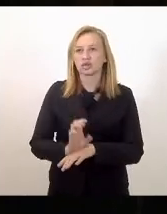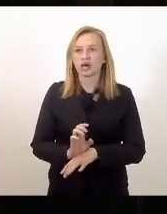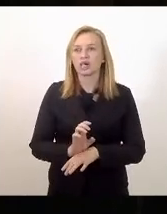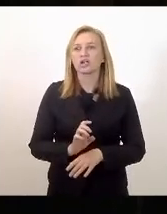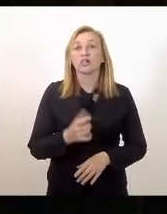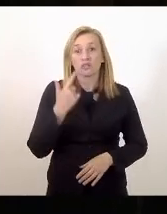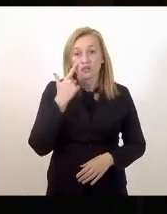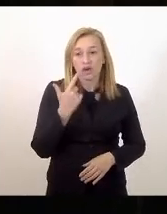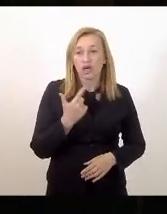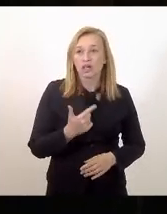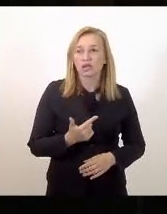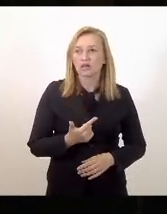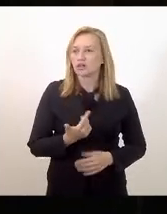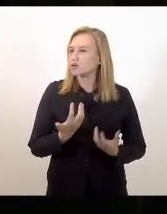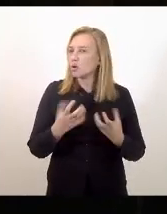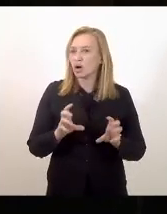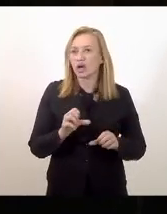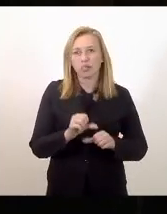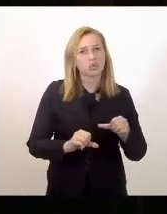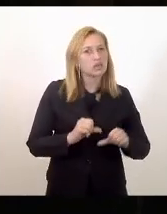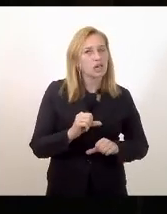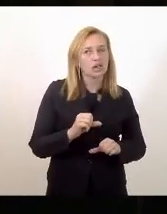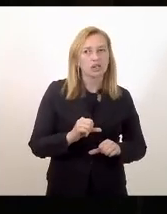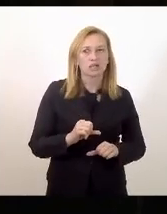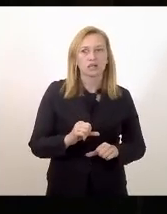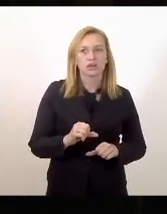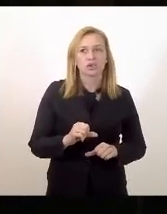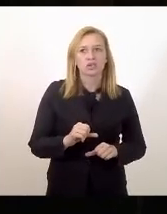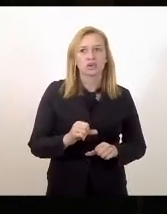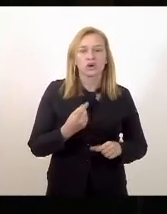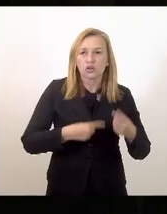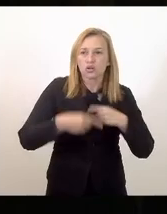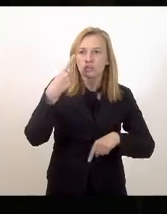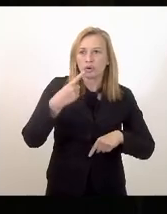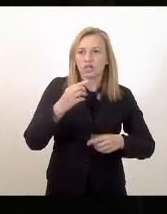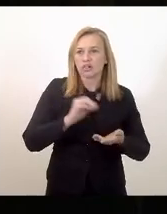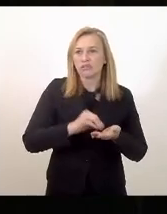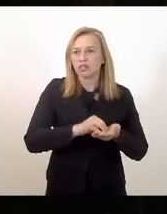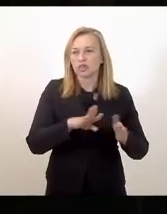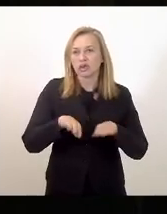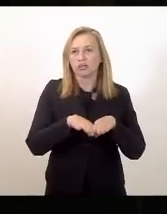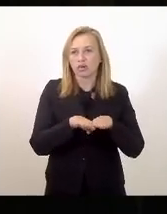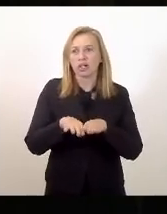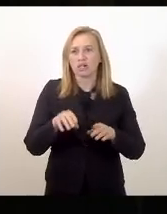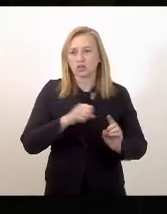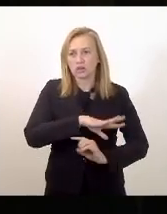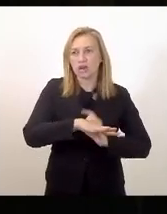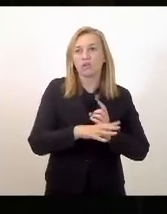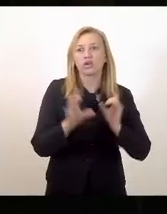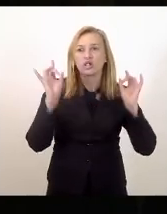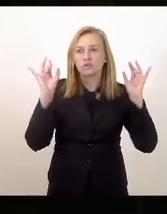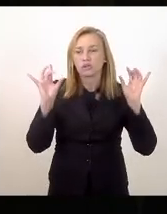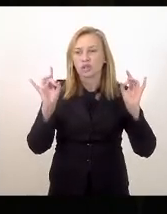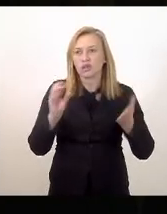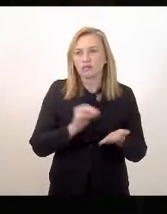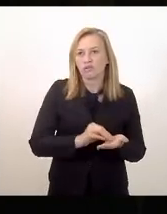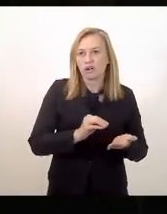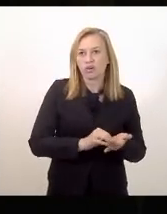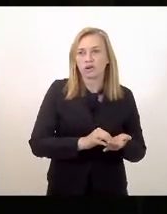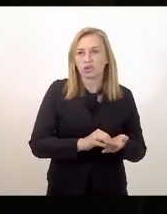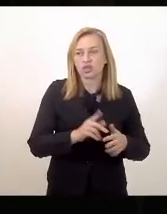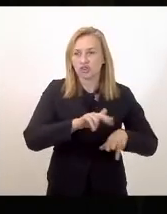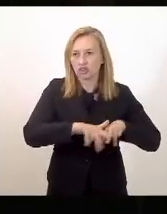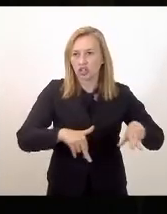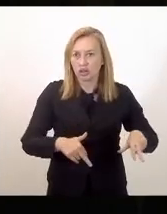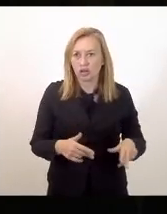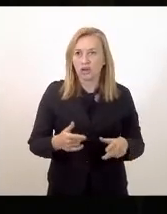gente vê que não quer uma mudança significativa para a superação das desigualdades sociais, em especial das desigualdades de gênero,